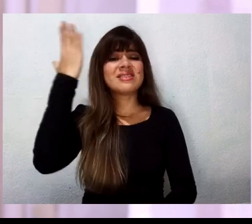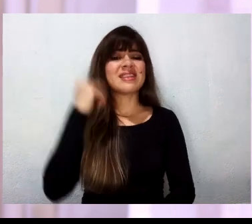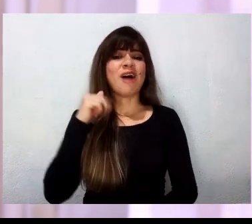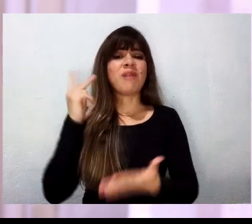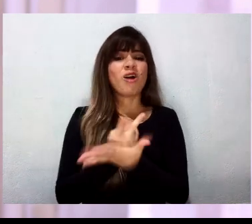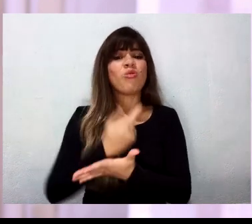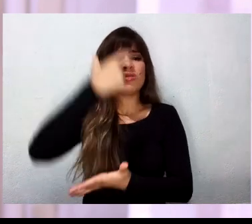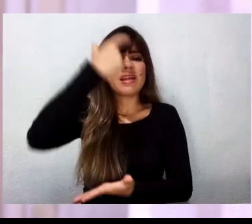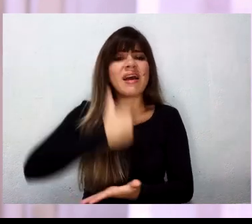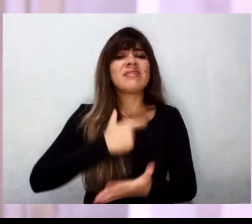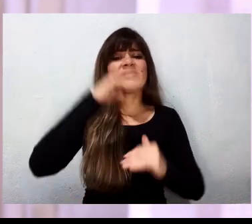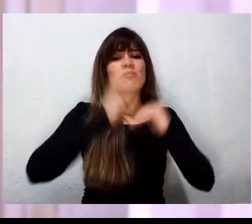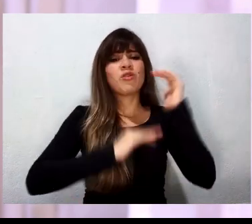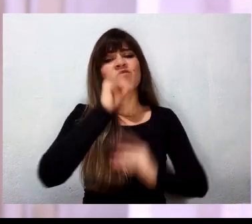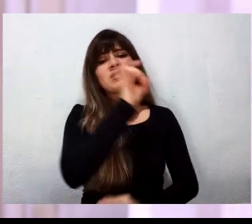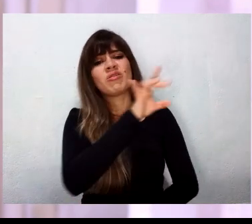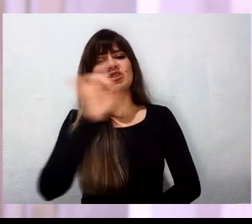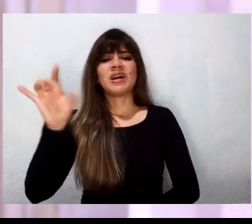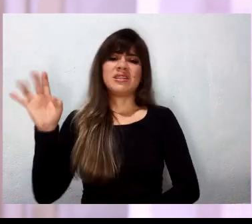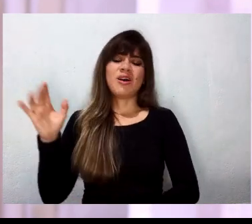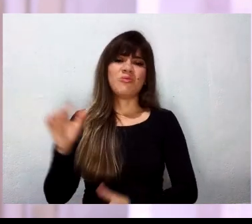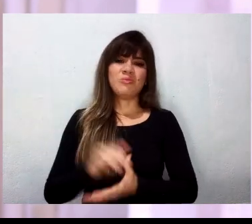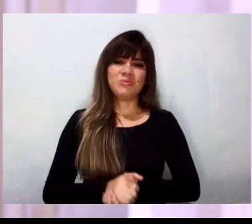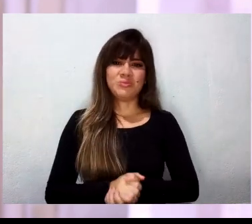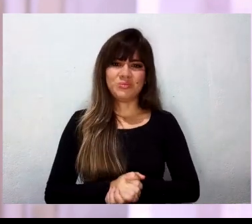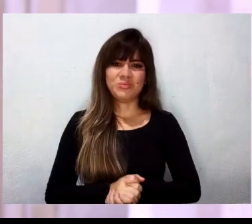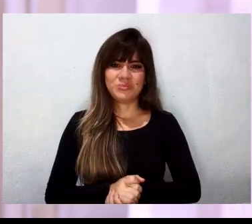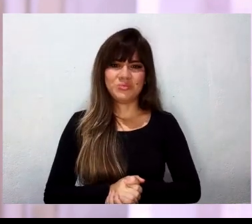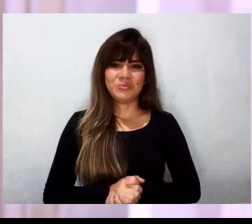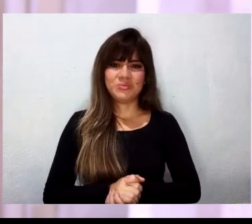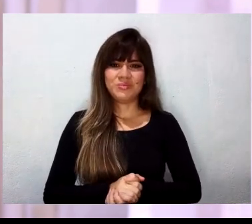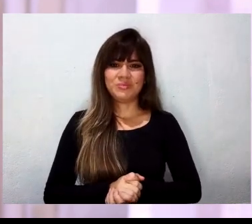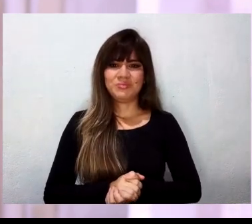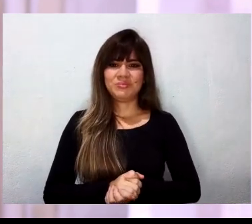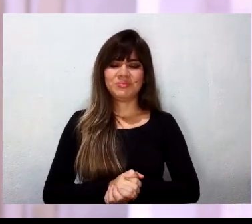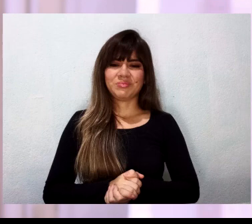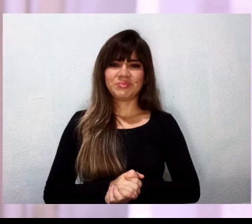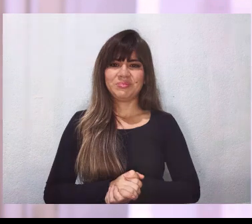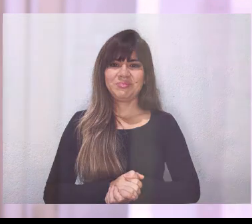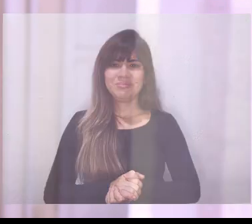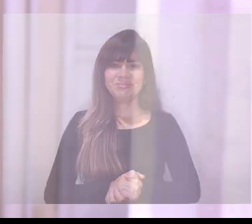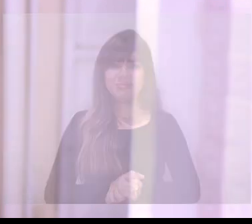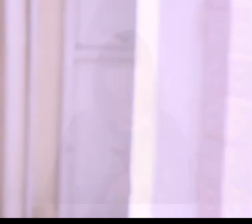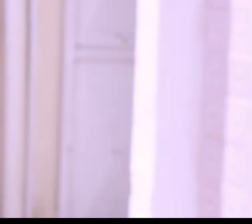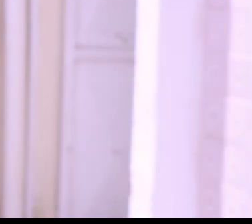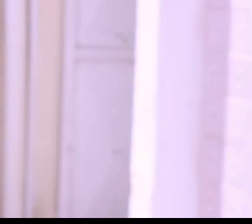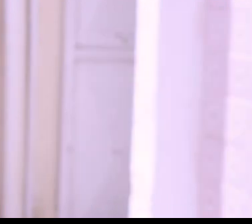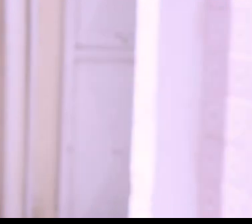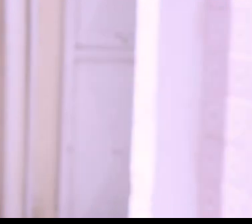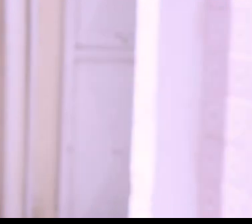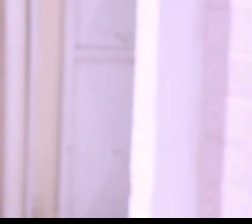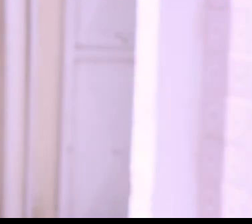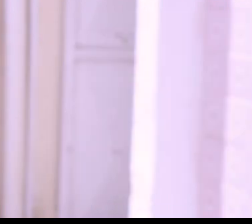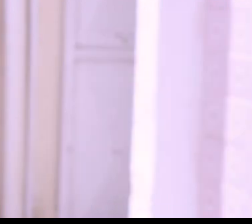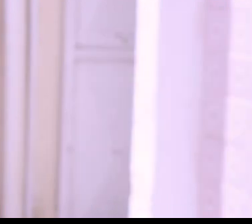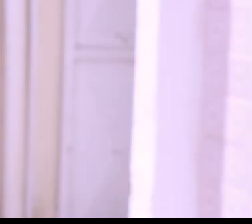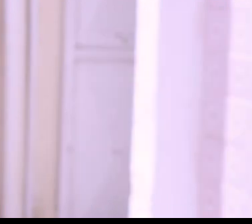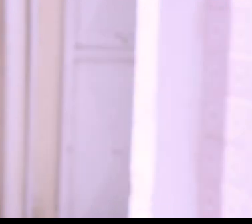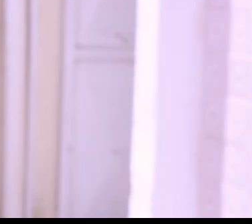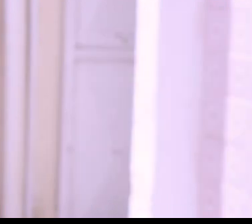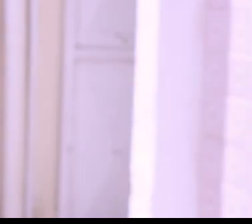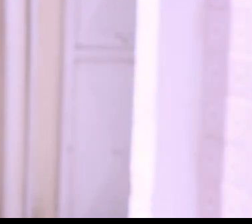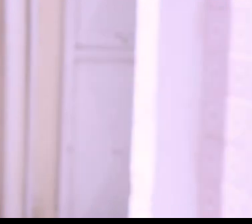só acontece com quem de fato está fazendo teatro. Cena do espetáculo Urubus,